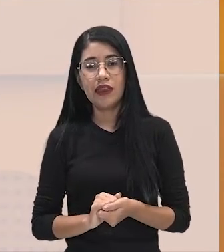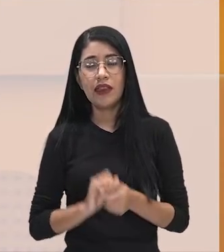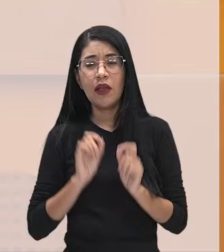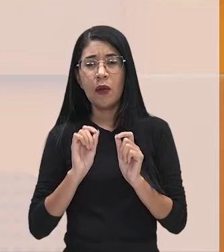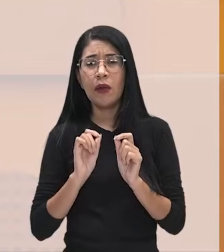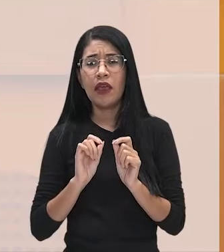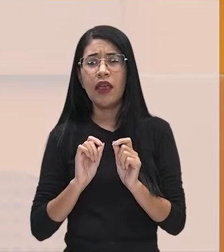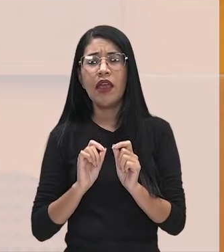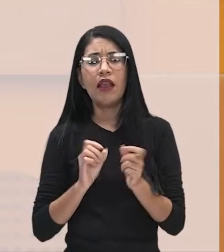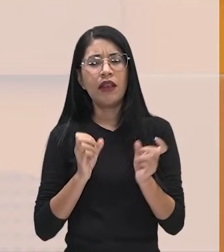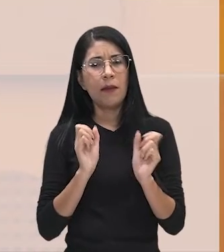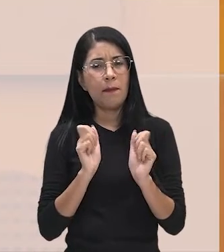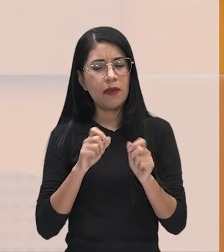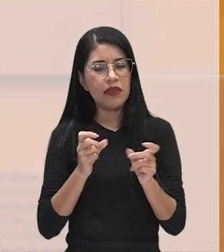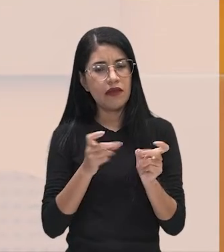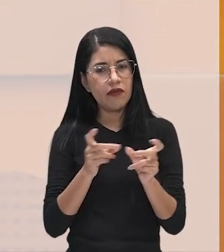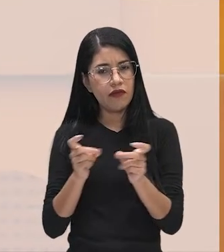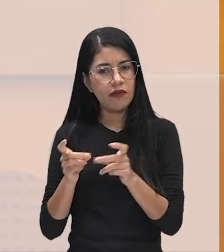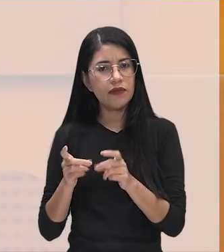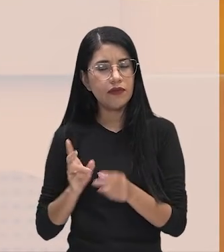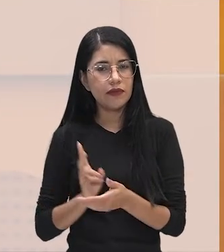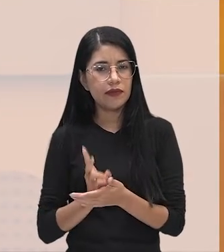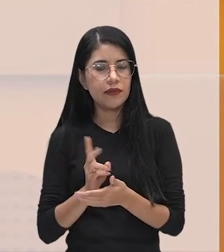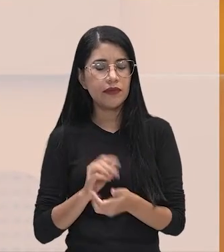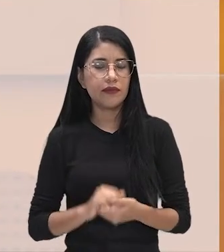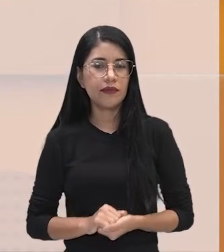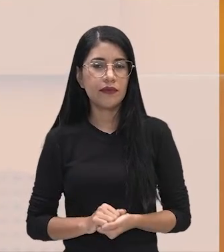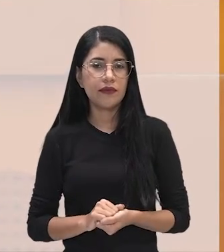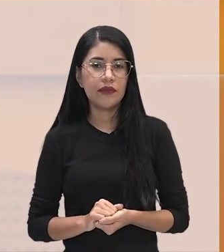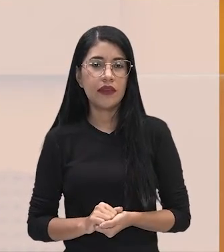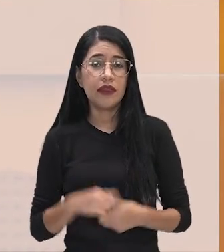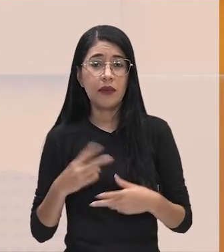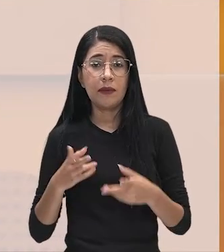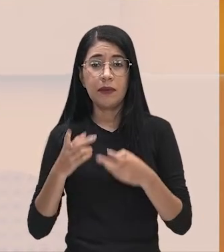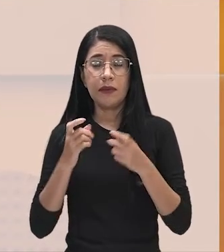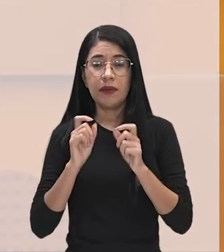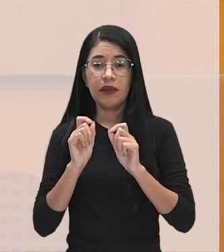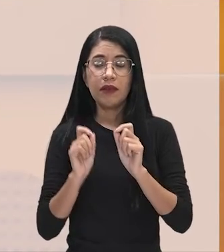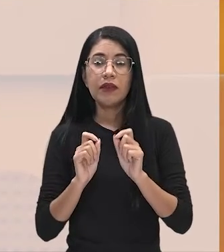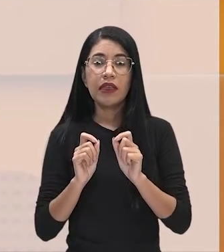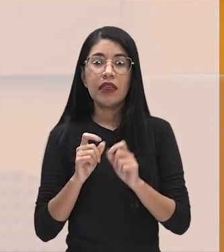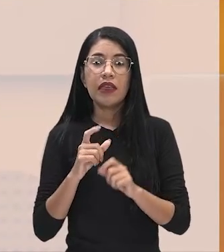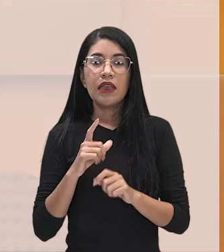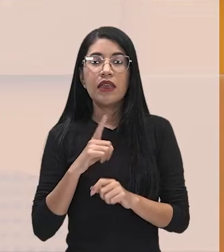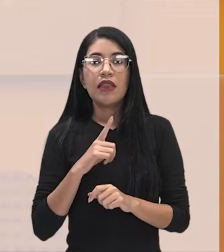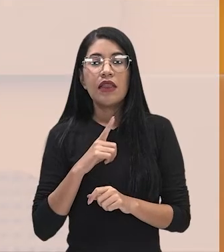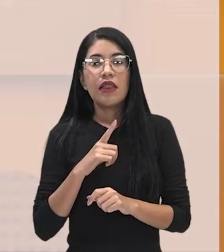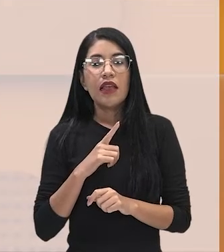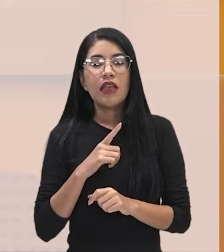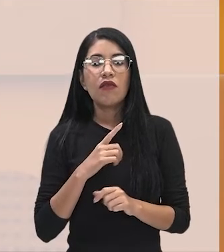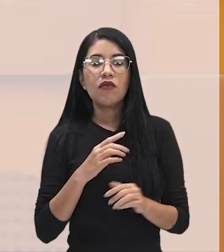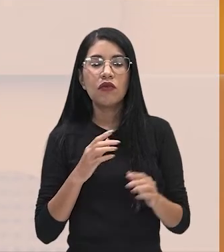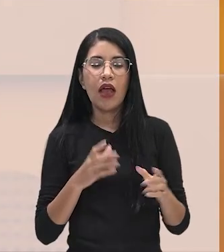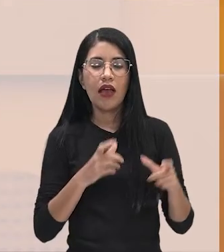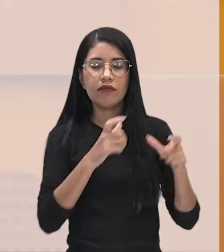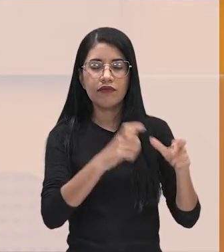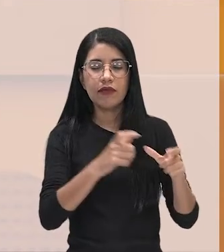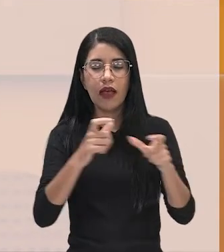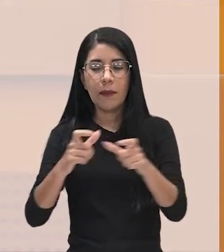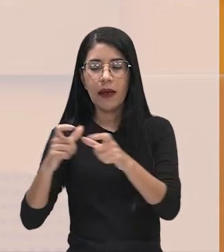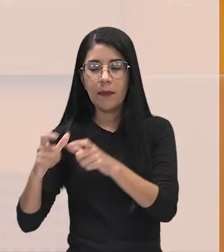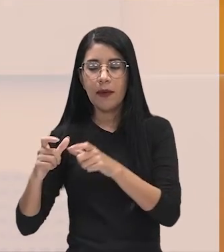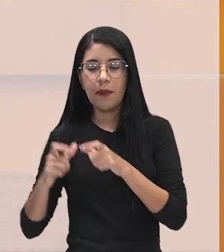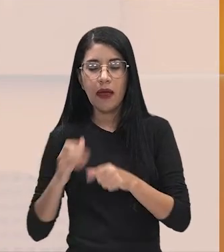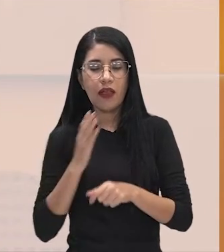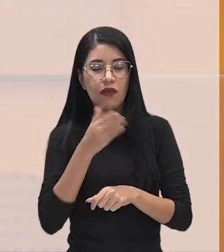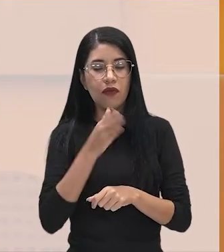que era comerciável, beleza? Então, percebe, a partir do momento que eu tenho, então, um encontro com outras civilizações, lembra,